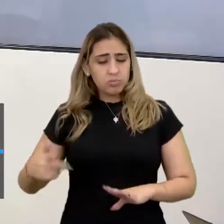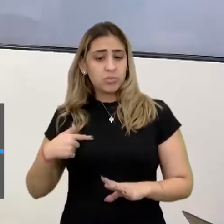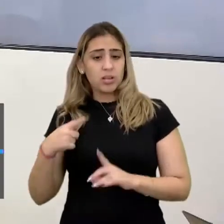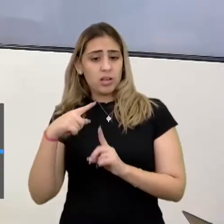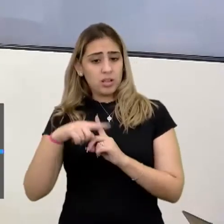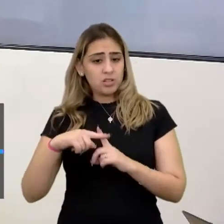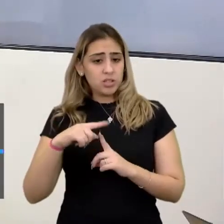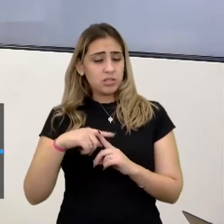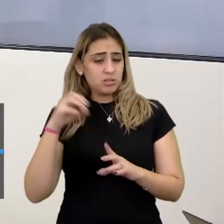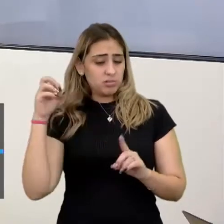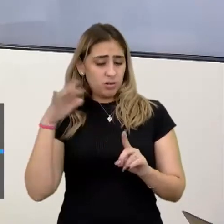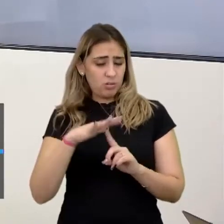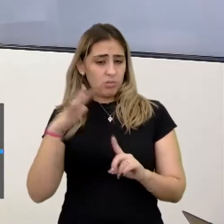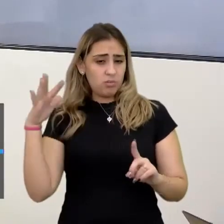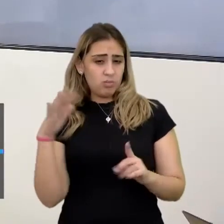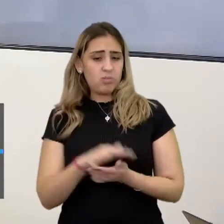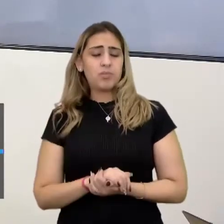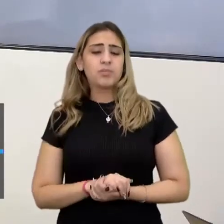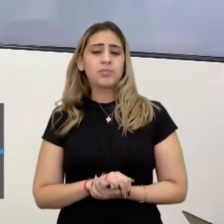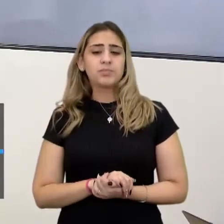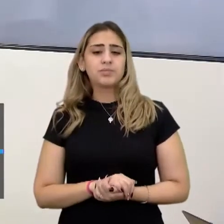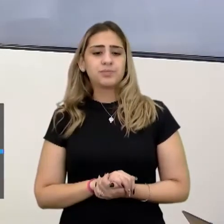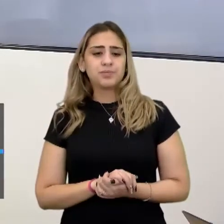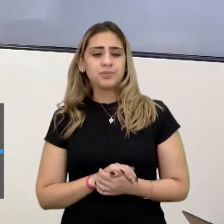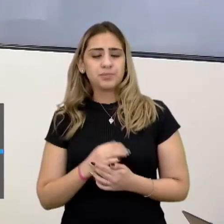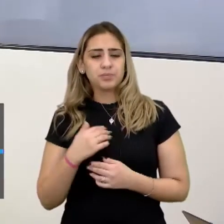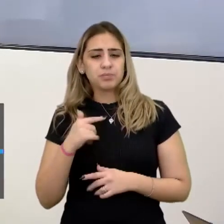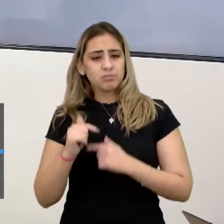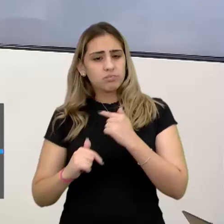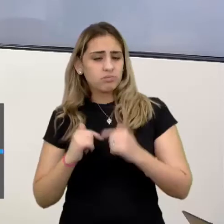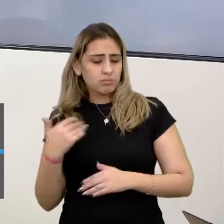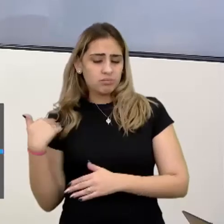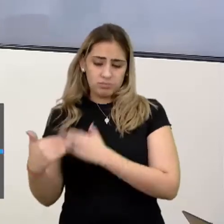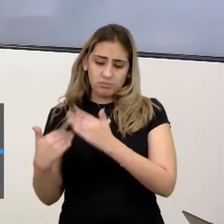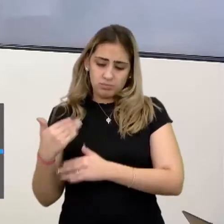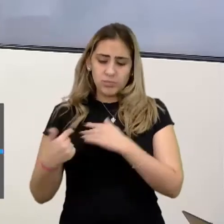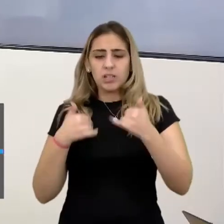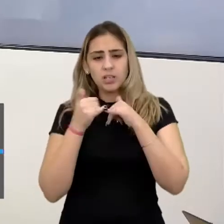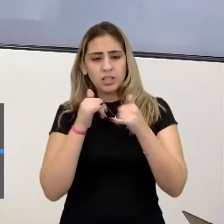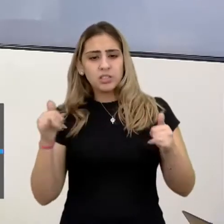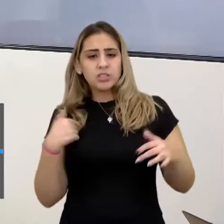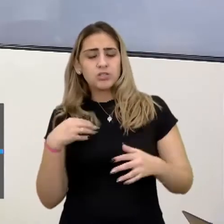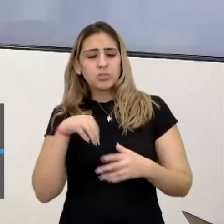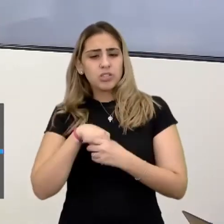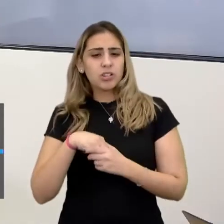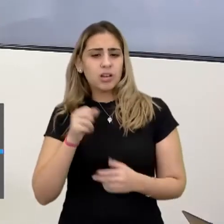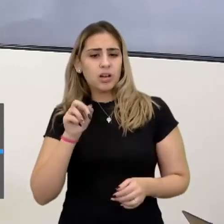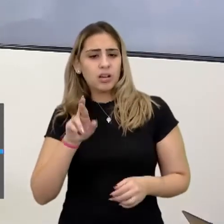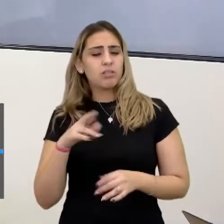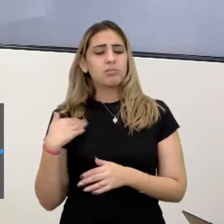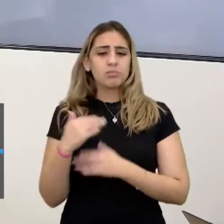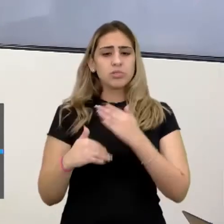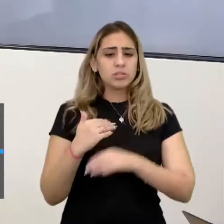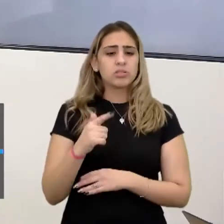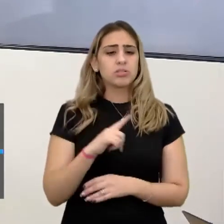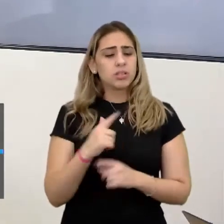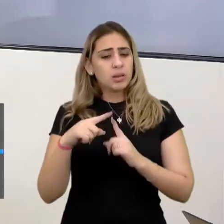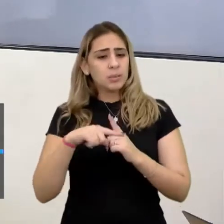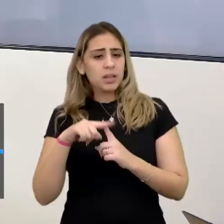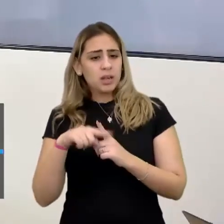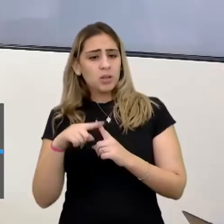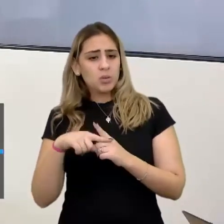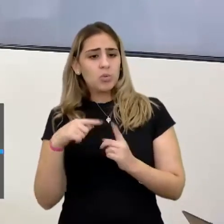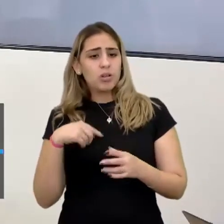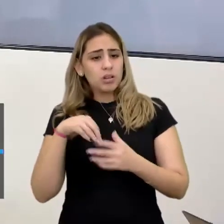de fundo, né, que foi descoberto por 2 cientistas aí, trabalhando com a questão de interferência de rádio, assim por diante, dá para saber também a temperatura média